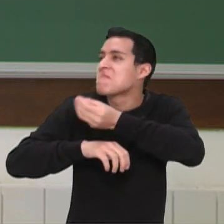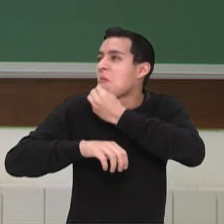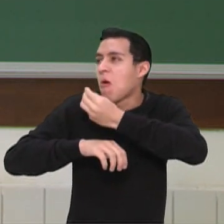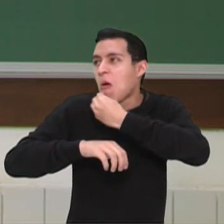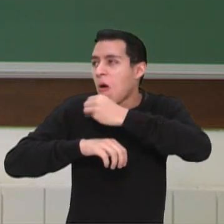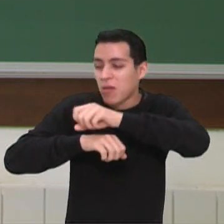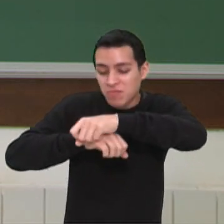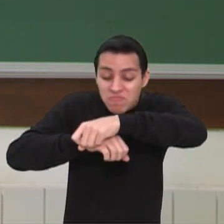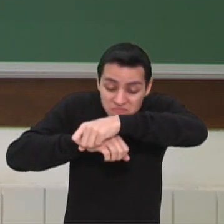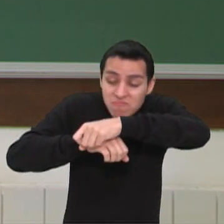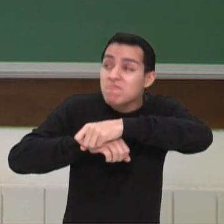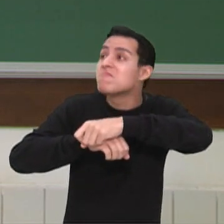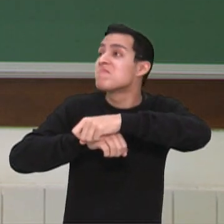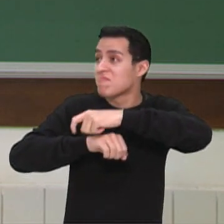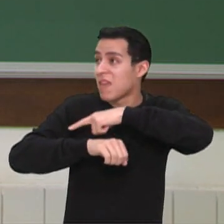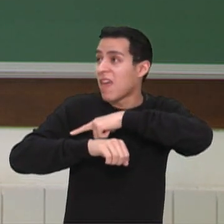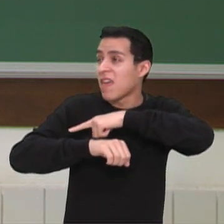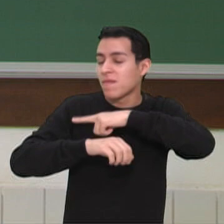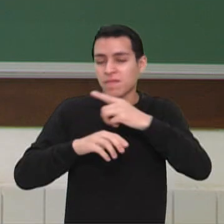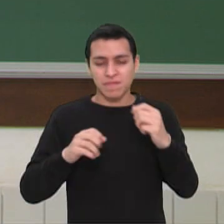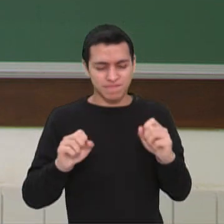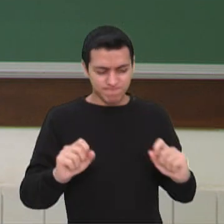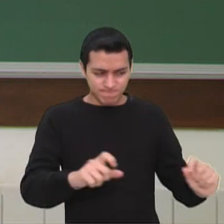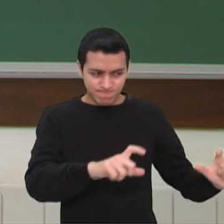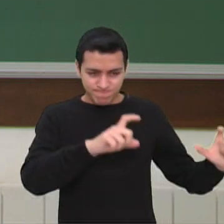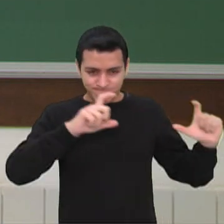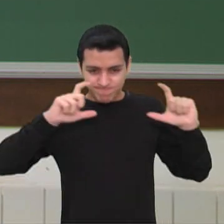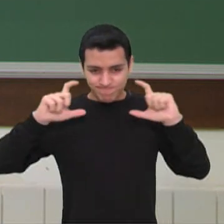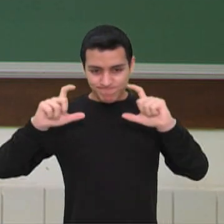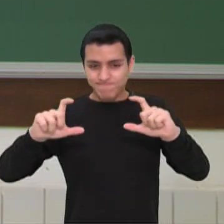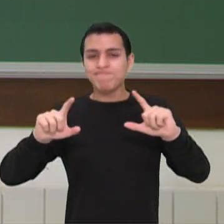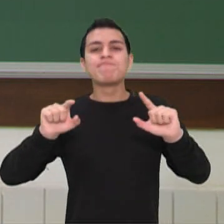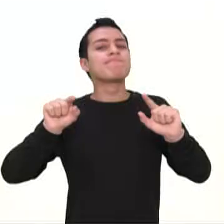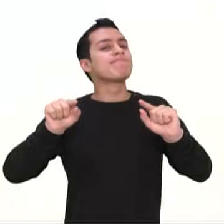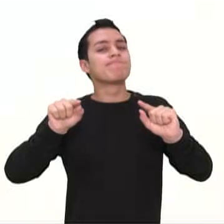ter certeza que sim. No segundo quadrinho, nós temos